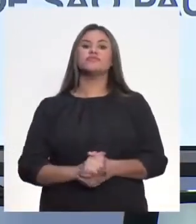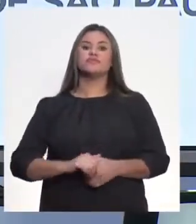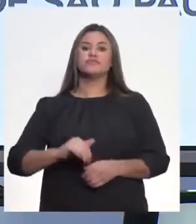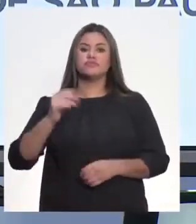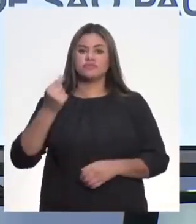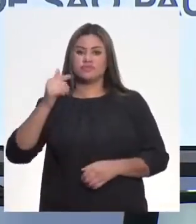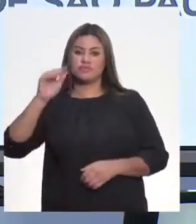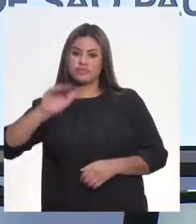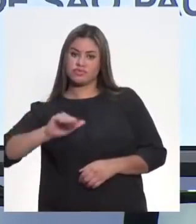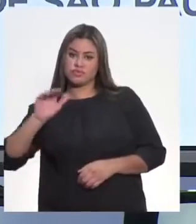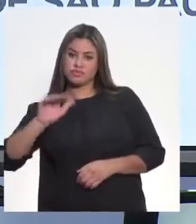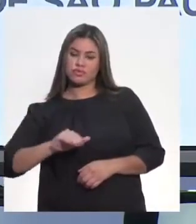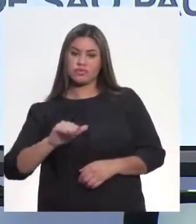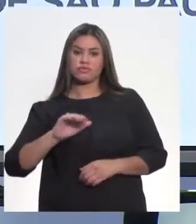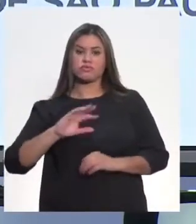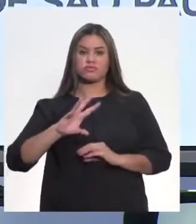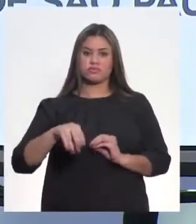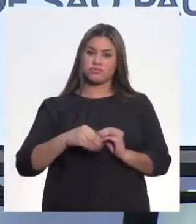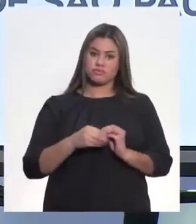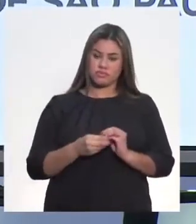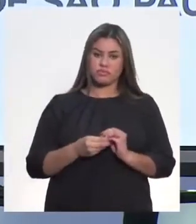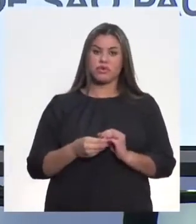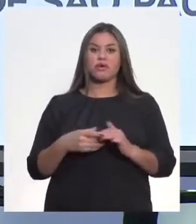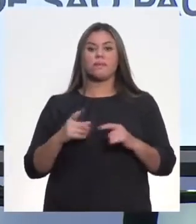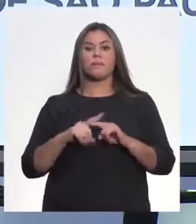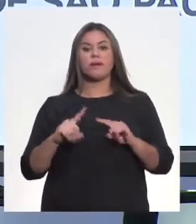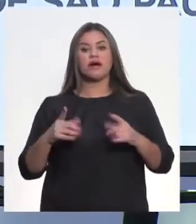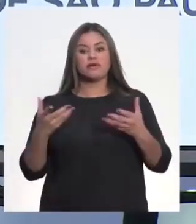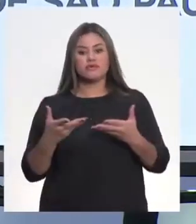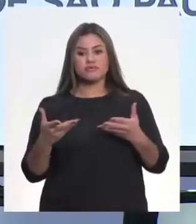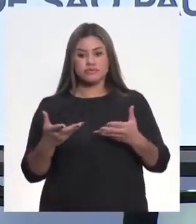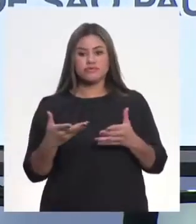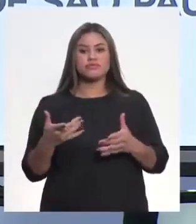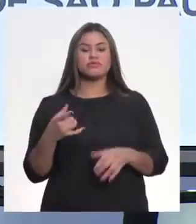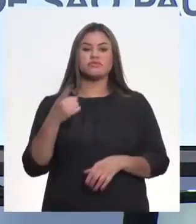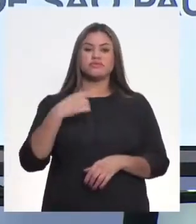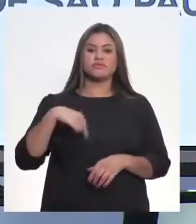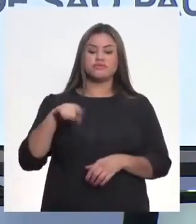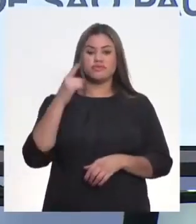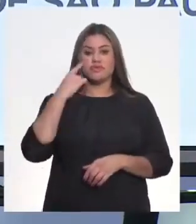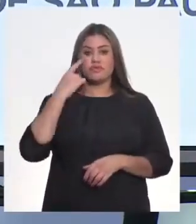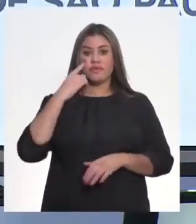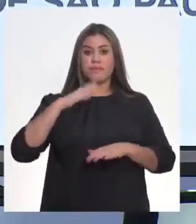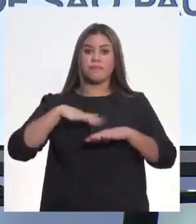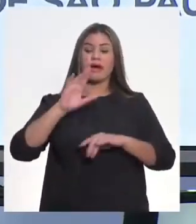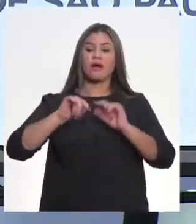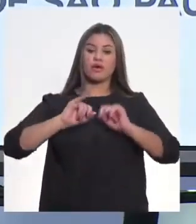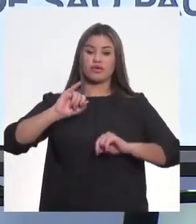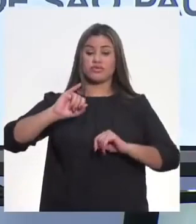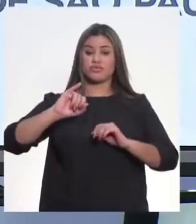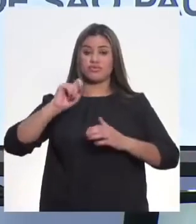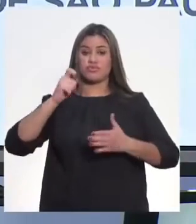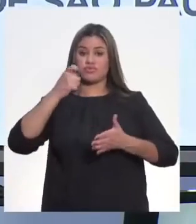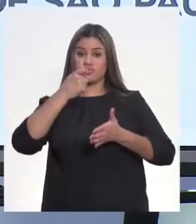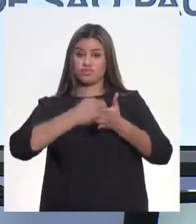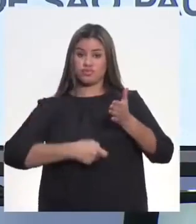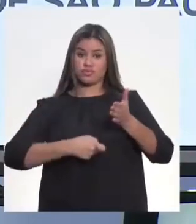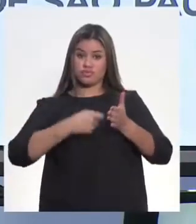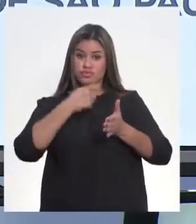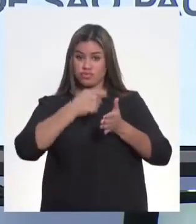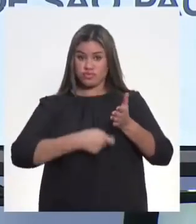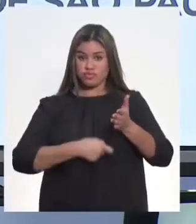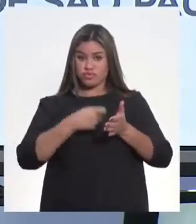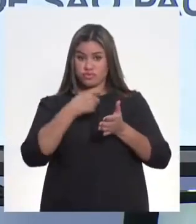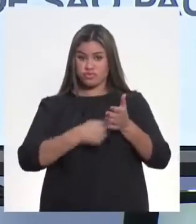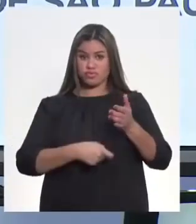os acréscimos. Mas hoje nós vamos trabalhar mais essa questão dos juros, que como a gente conversou ontem, os